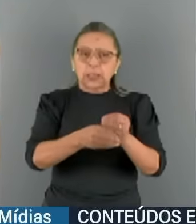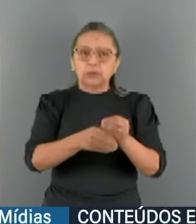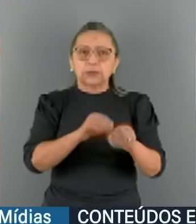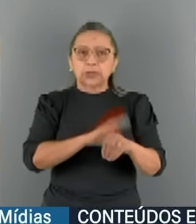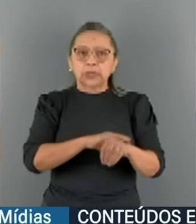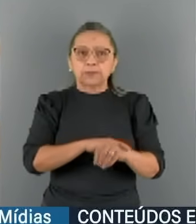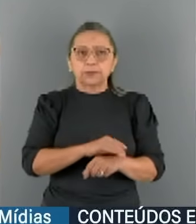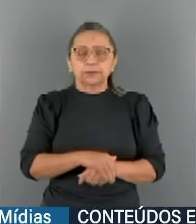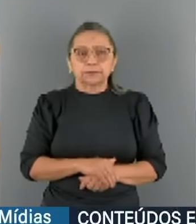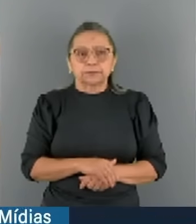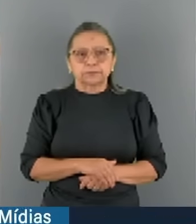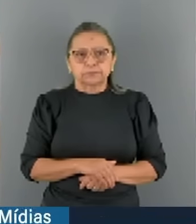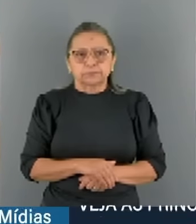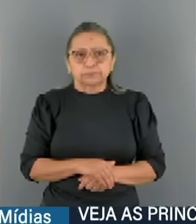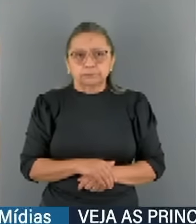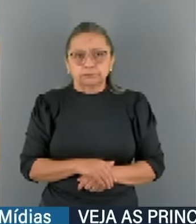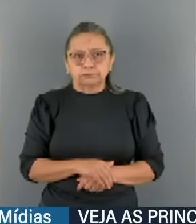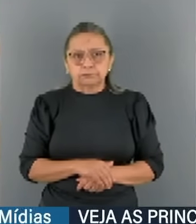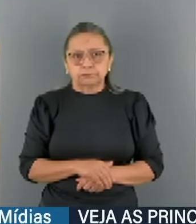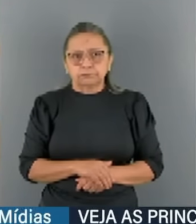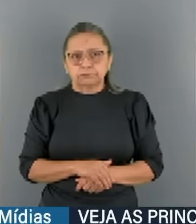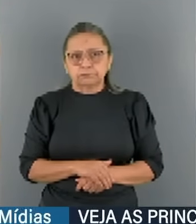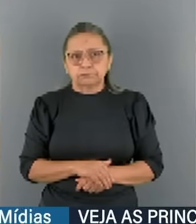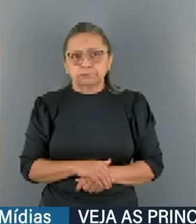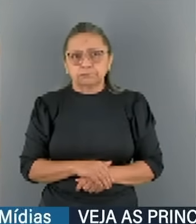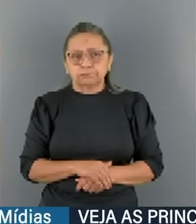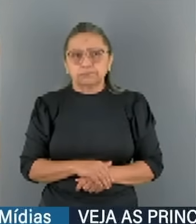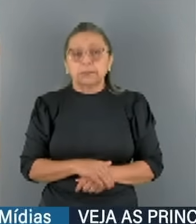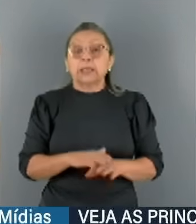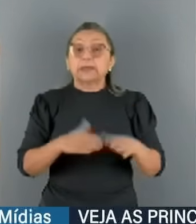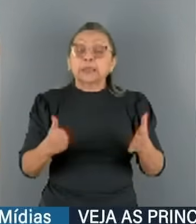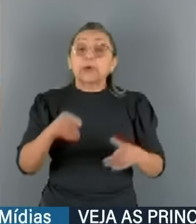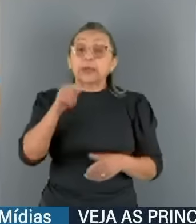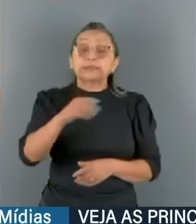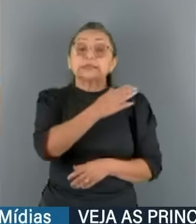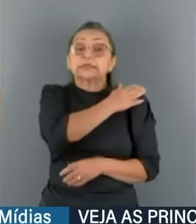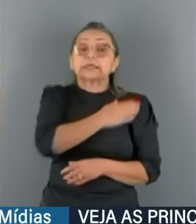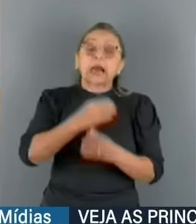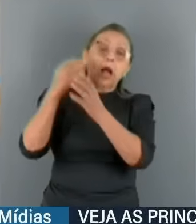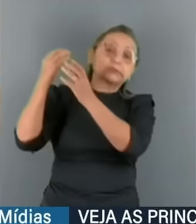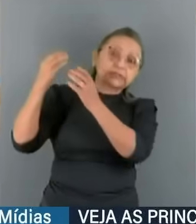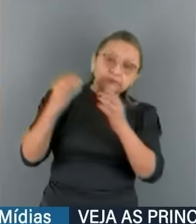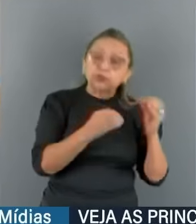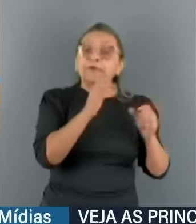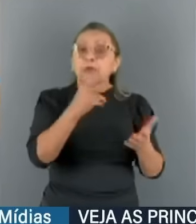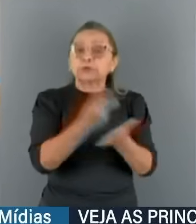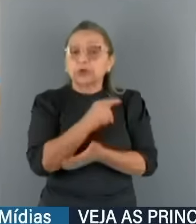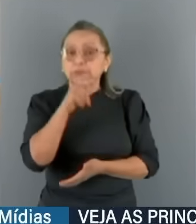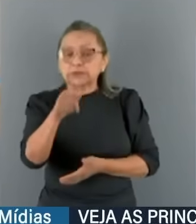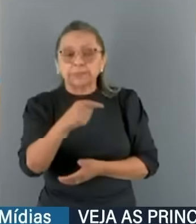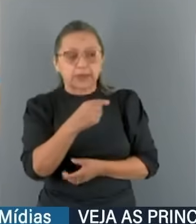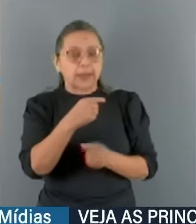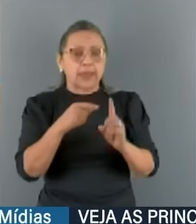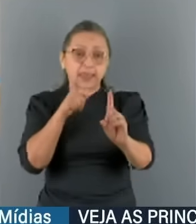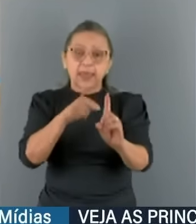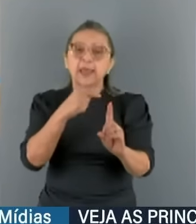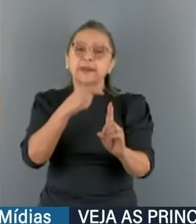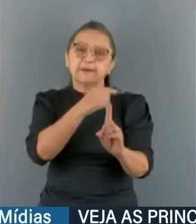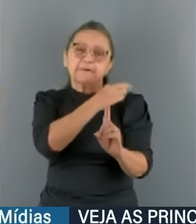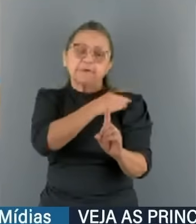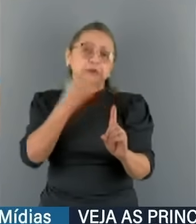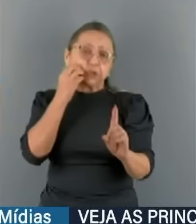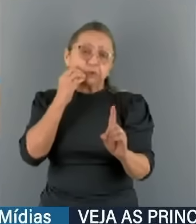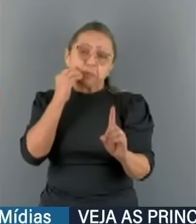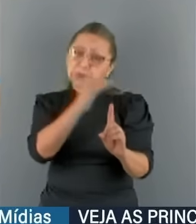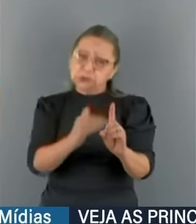Obrigado que a gente perde o fio da meada do general Melancia. Então, general Melancia, o que vai acontecer com o senhor? O senhor Flavrino ficou muito grande para ser sacrificado.